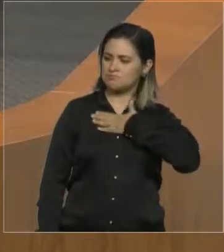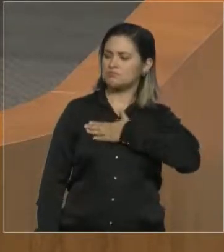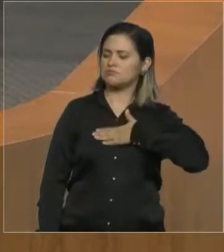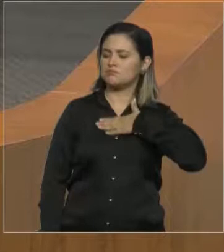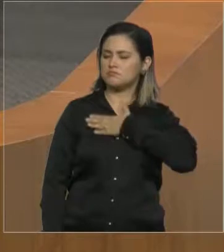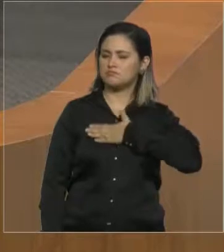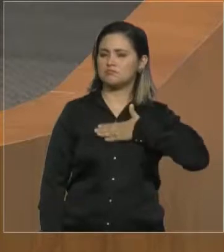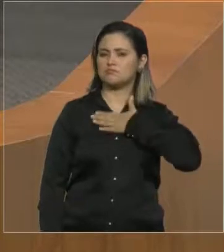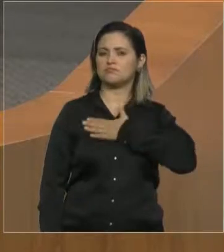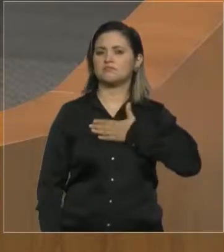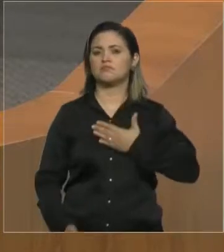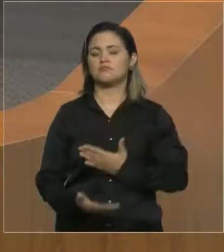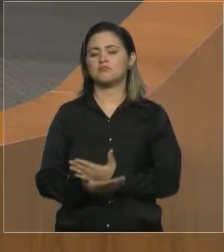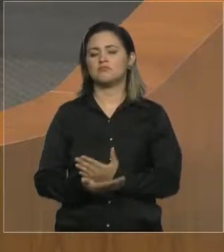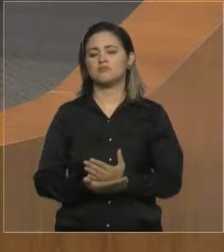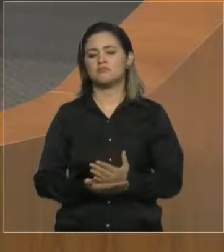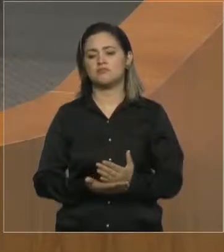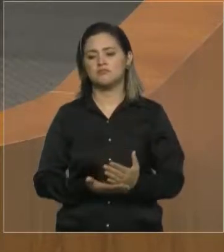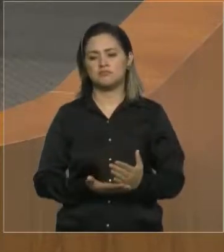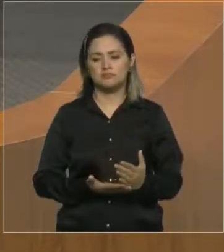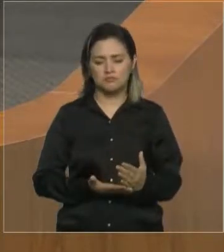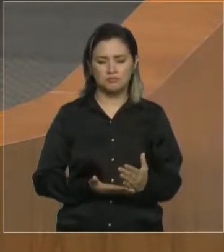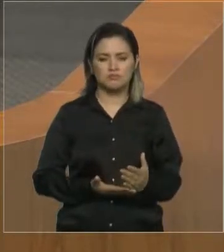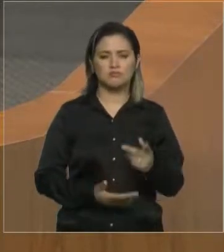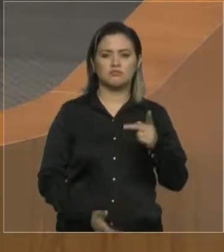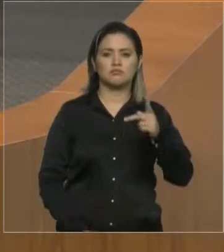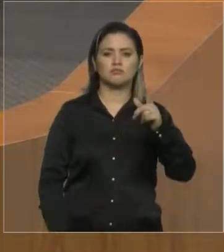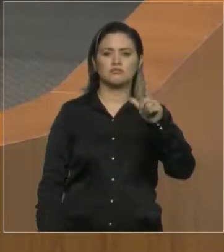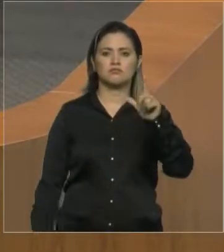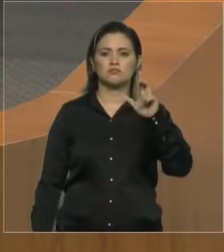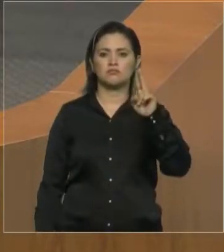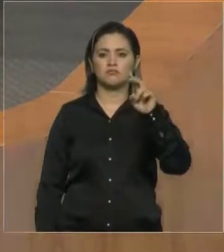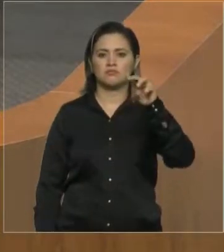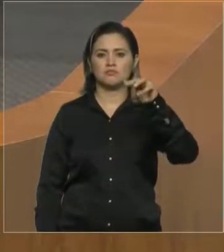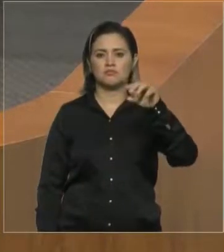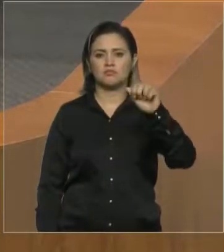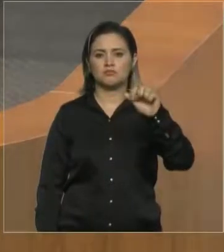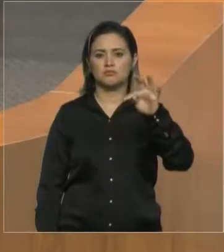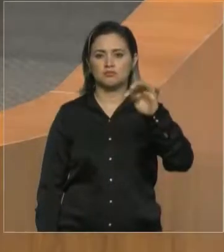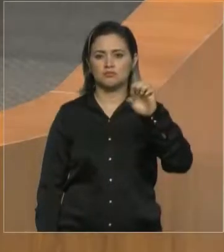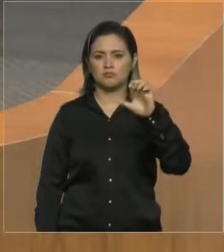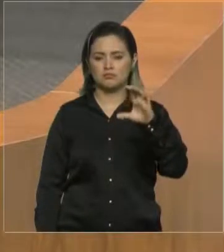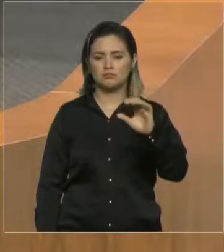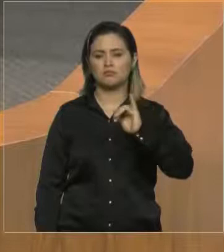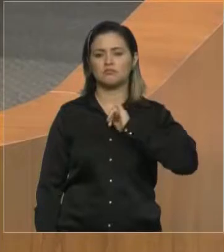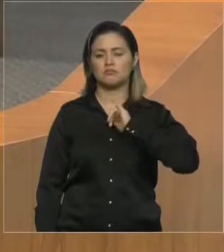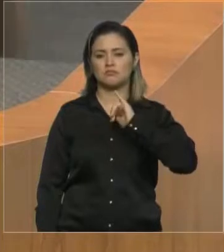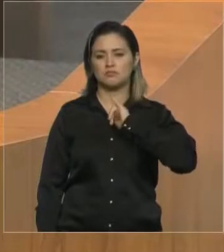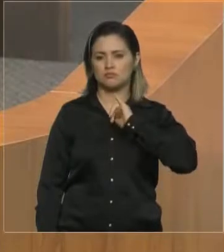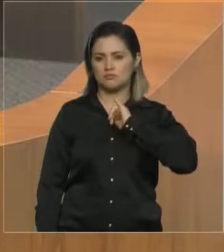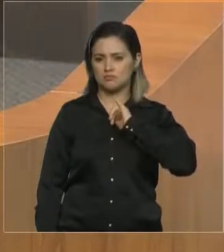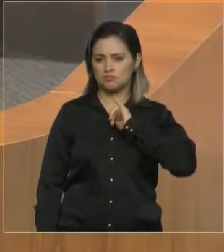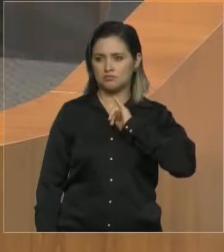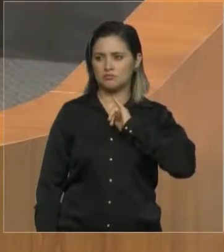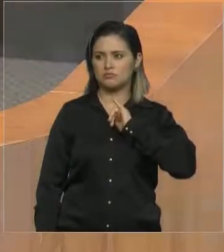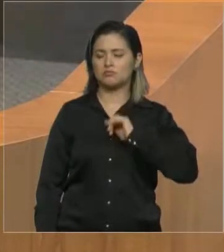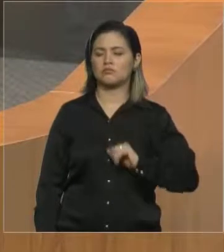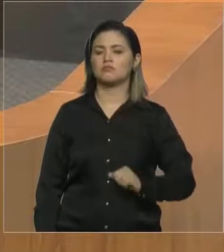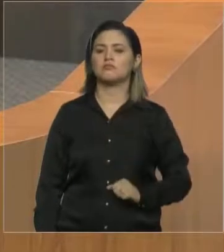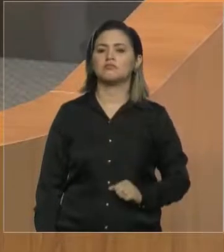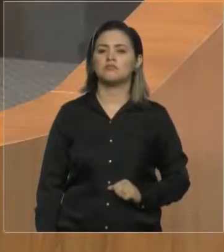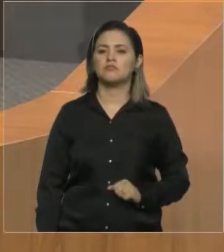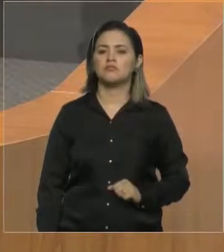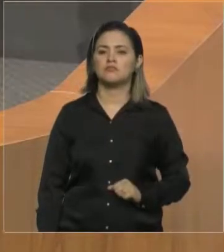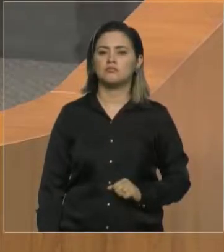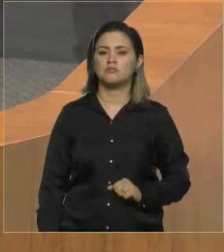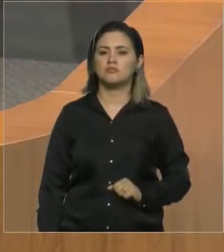comemorar o início de produção da empresa Plumatec Imperatriz. A empresa que estava praticamente certa, inclusive